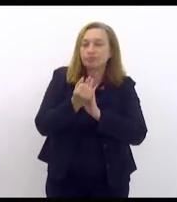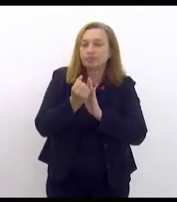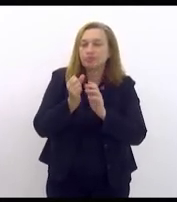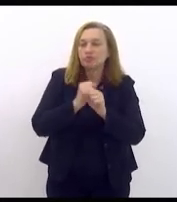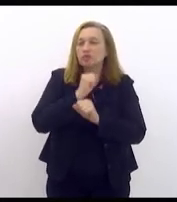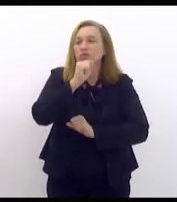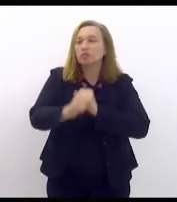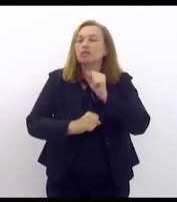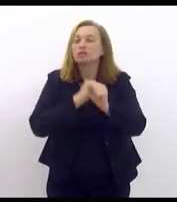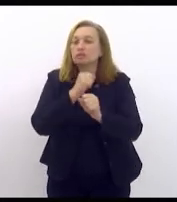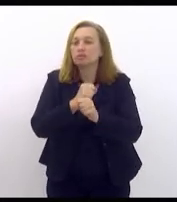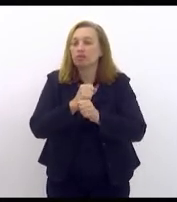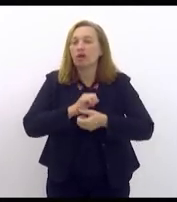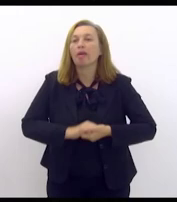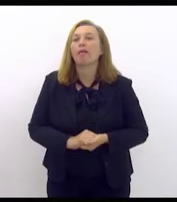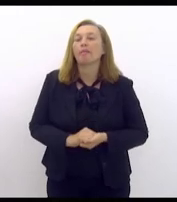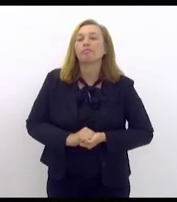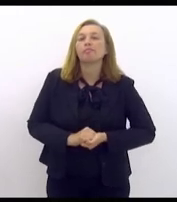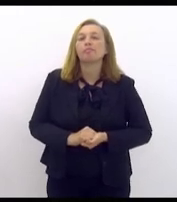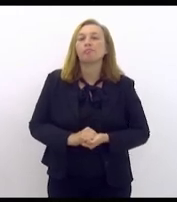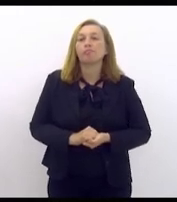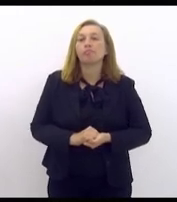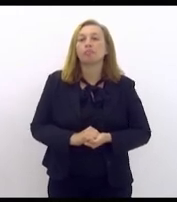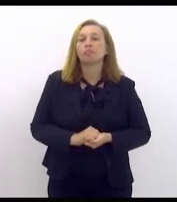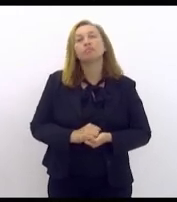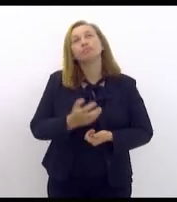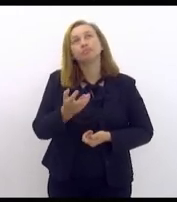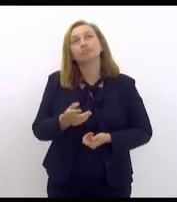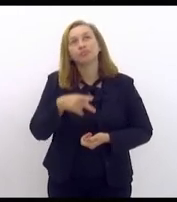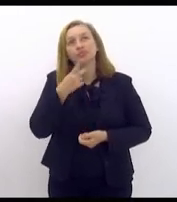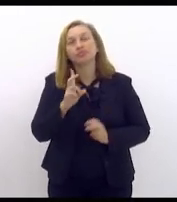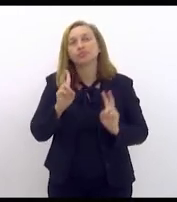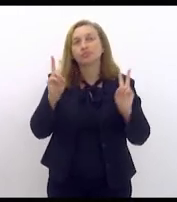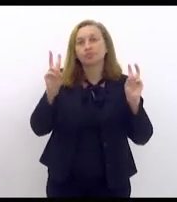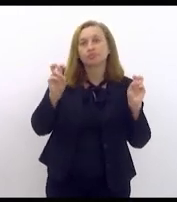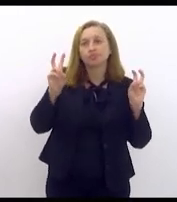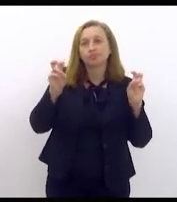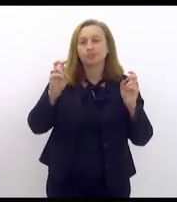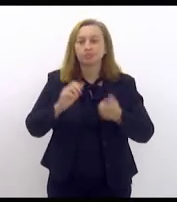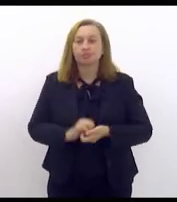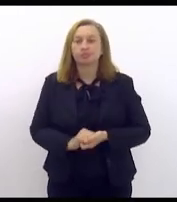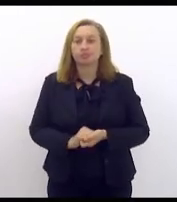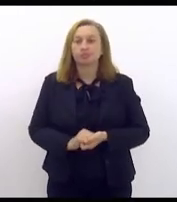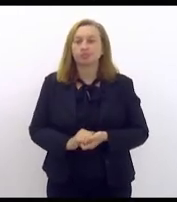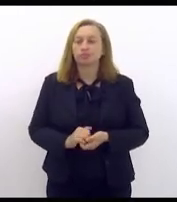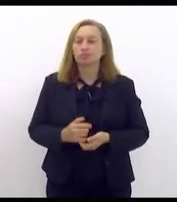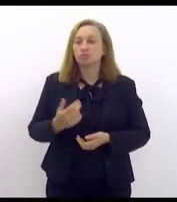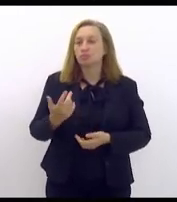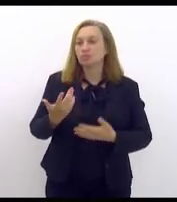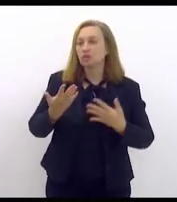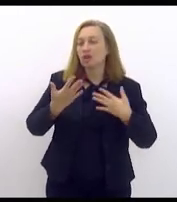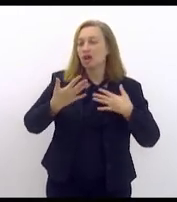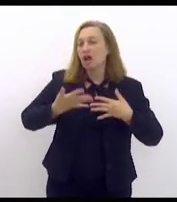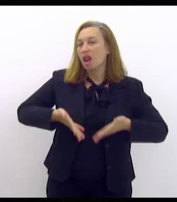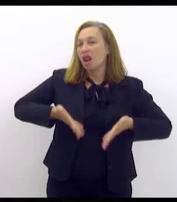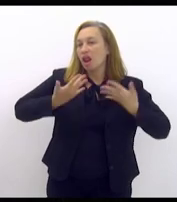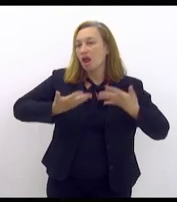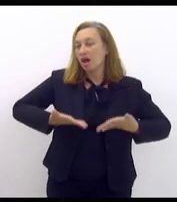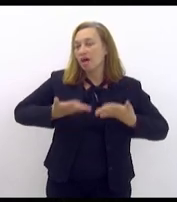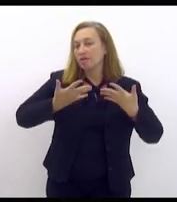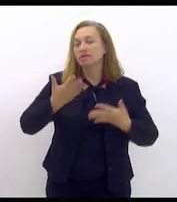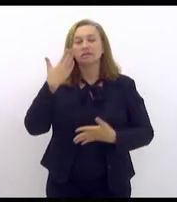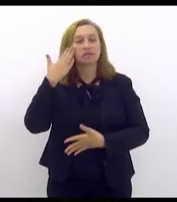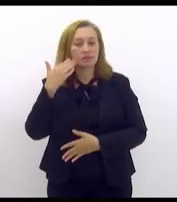próximo exercício e eu aqui quero abordar uma questão, eu diria, mais light. Todos nós já sabemos